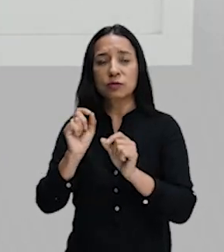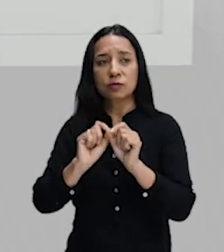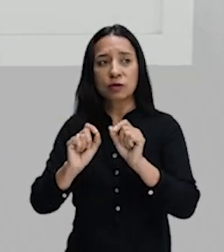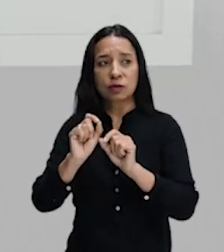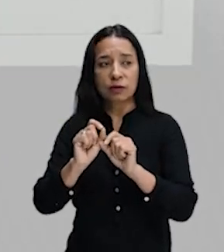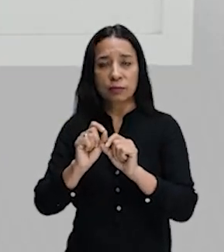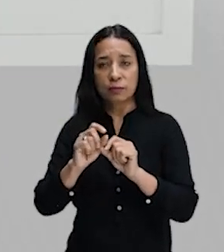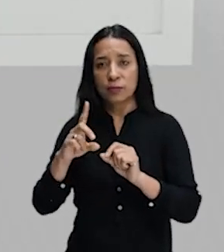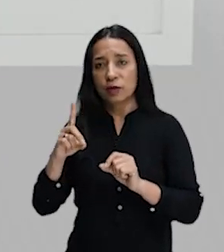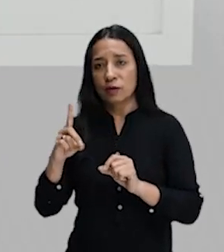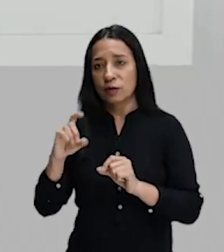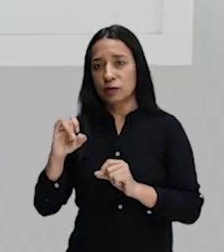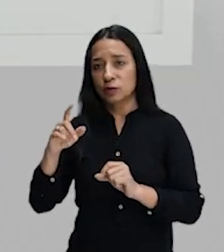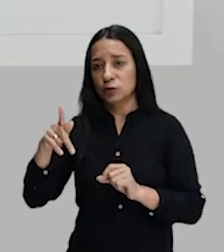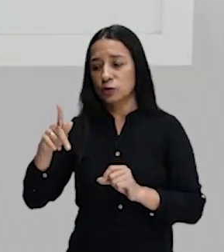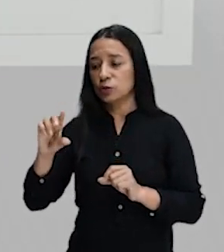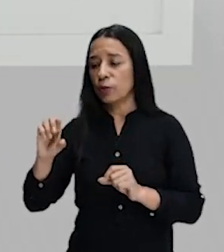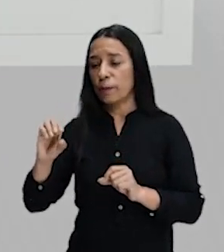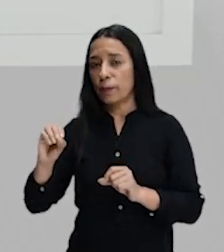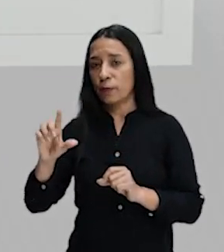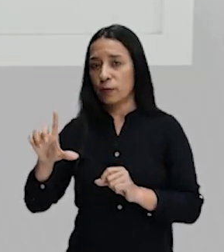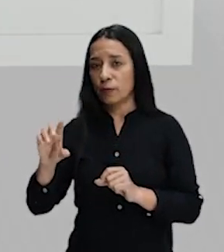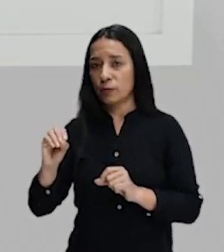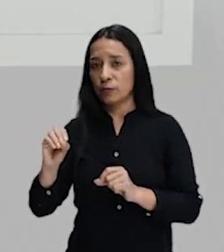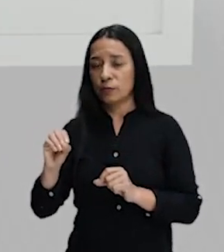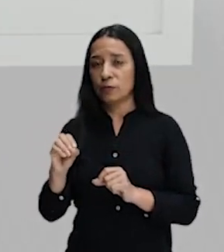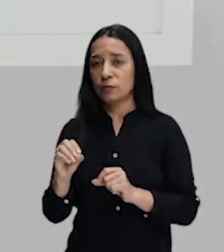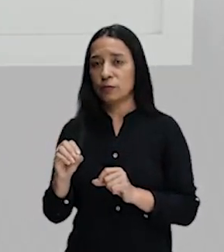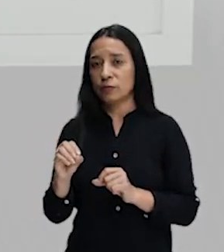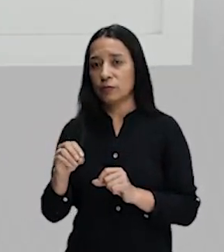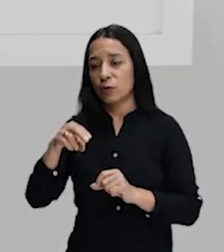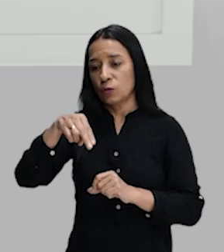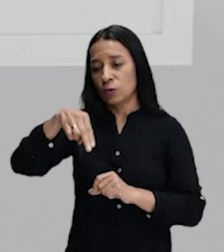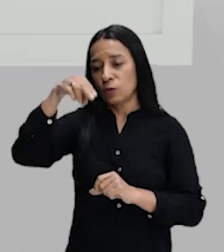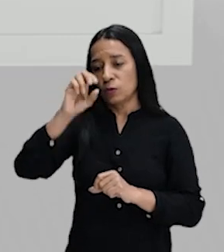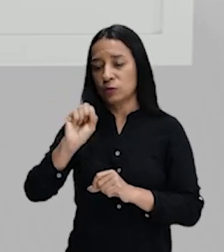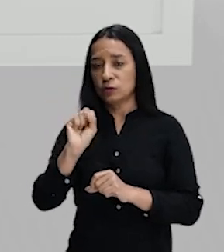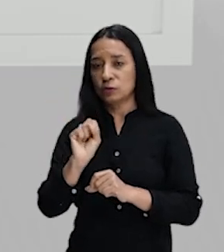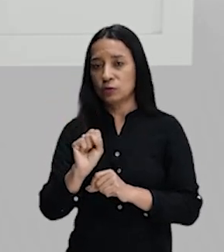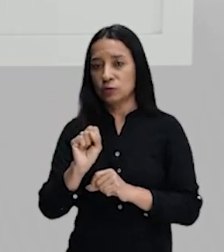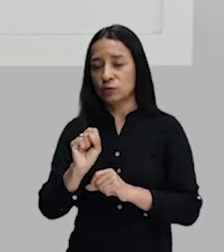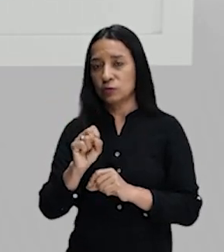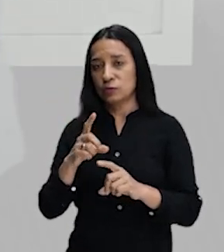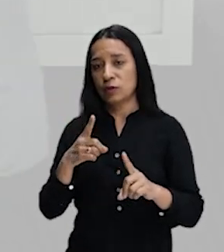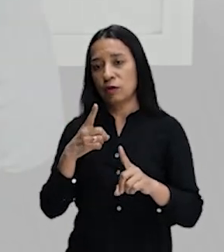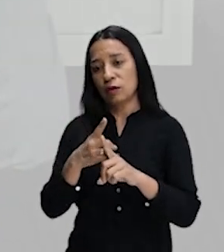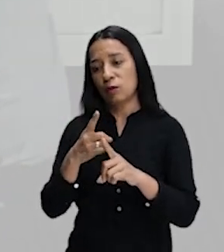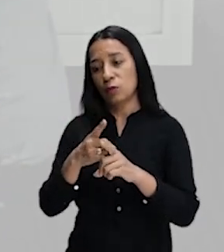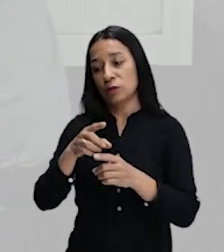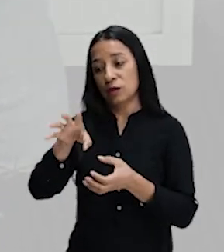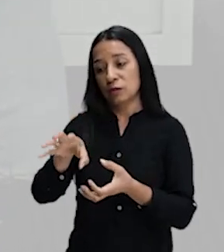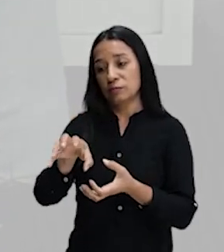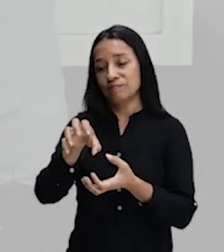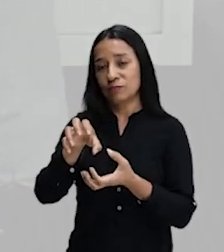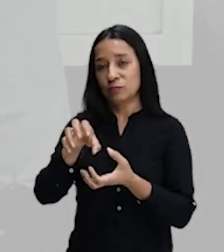este dipolo magnético, né, norte e sul, que nós vamos encontrar nos ímãs, nós temos o